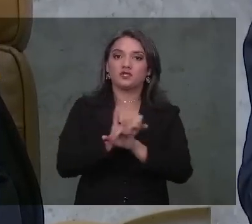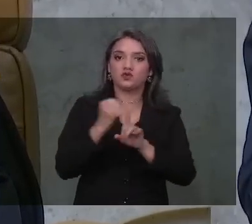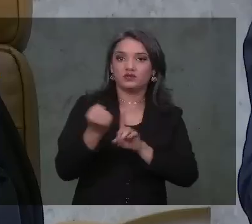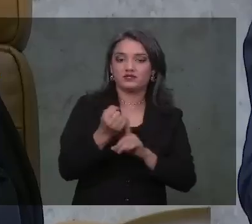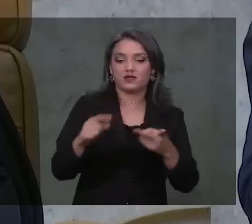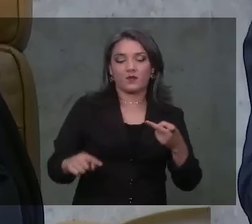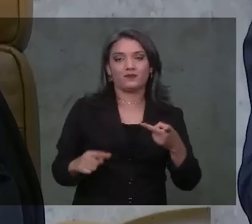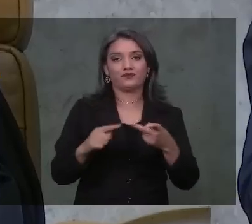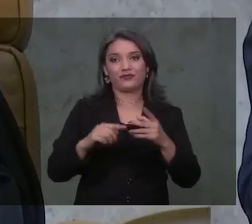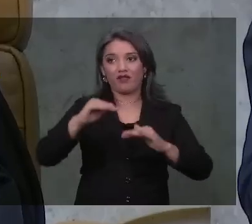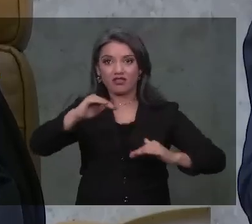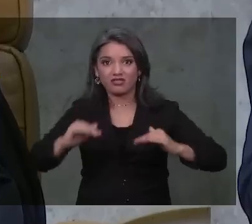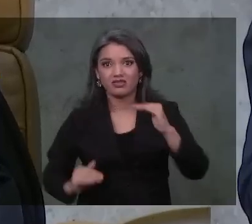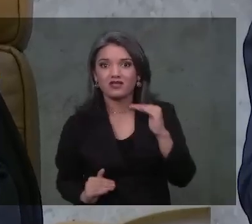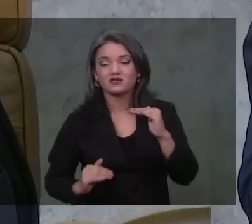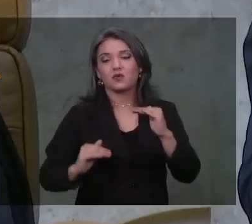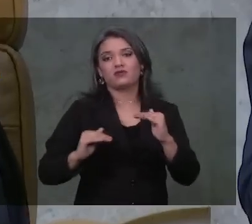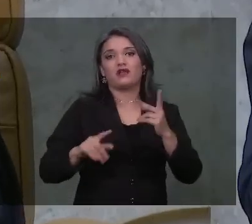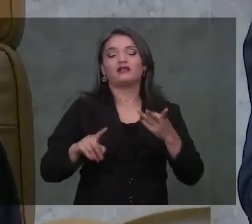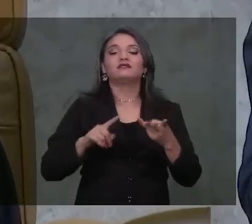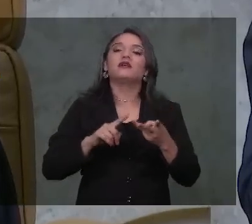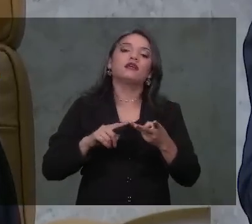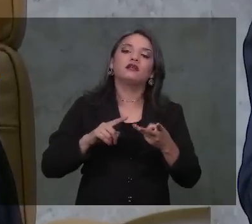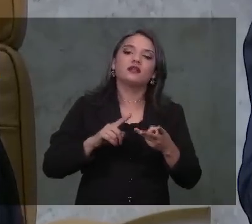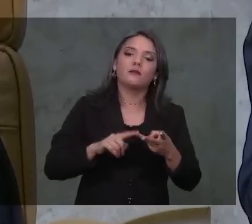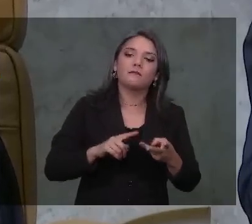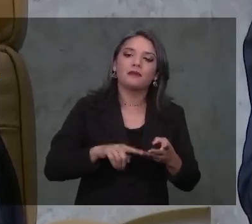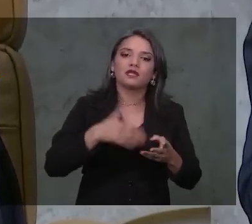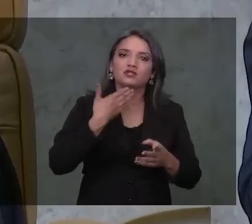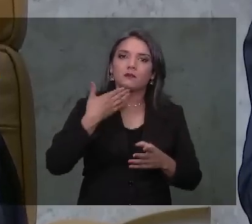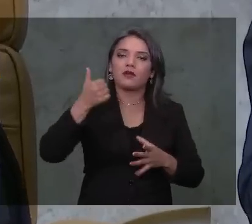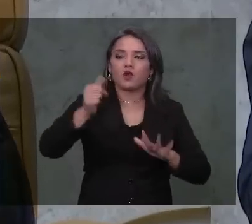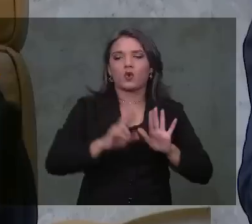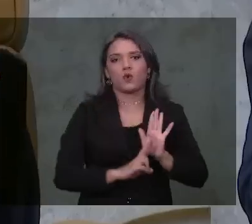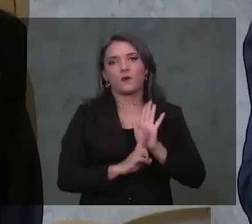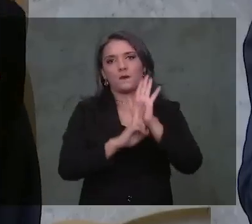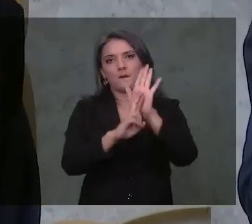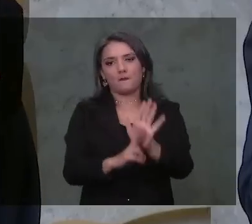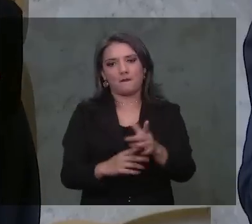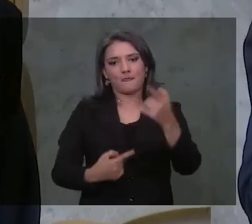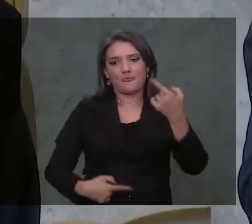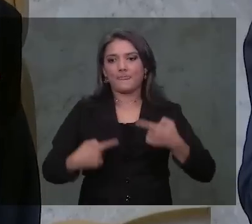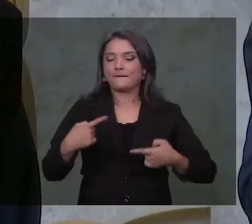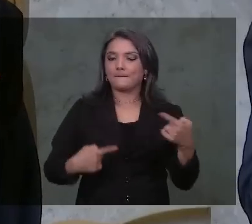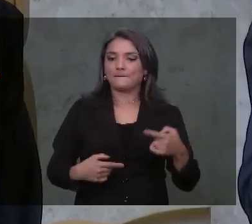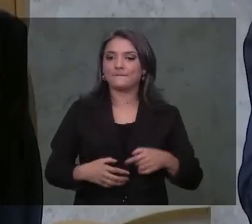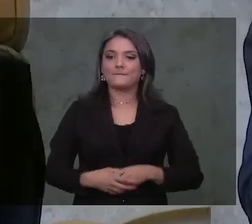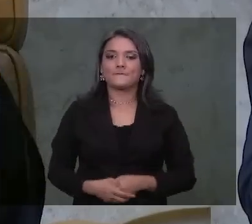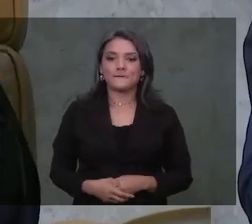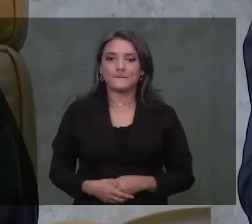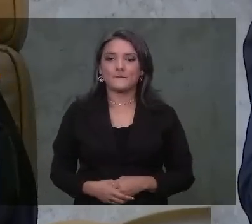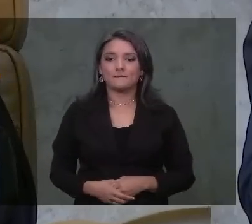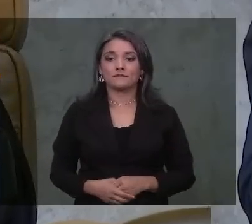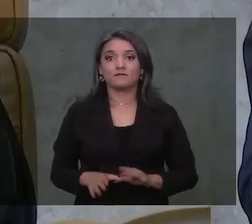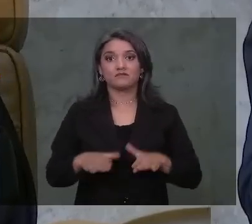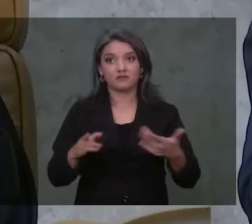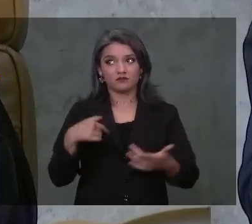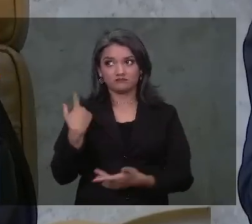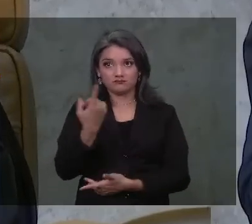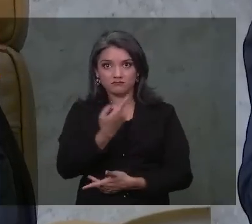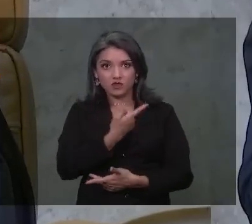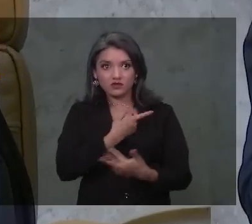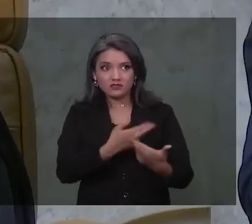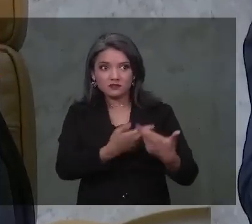desigualdades injustas e do aprimoramento da representação política. Por fim, cabe-nos a proteção